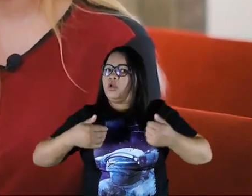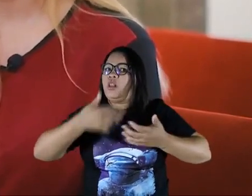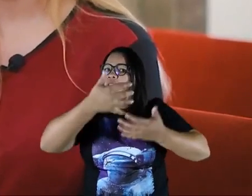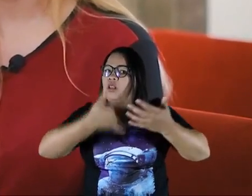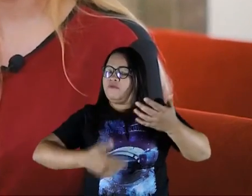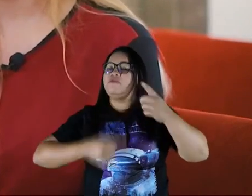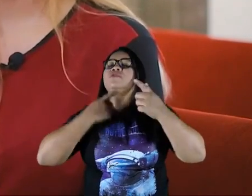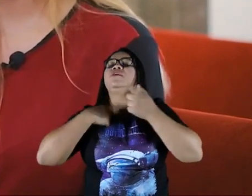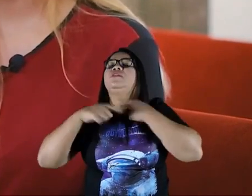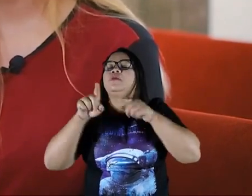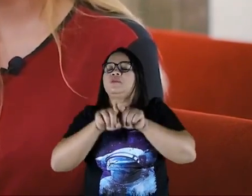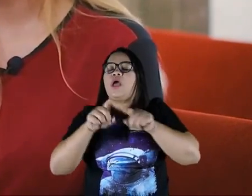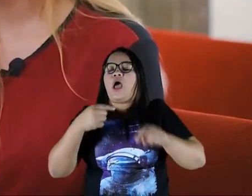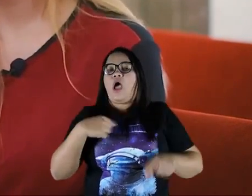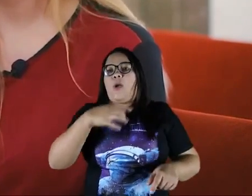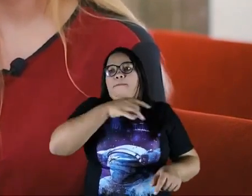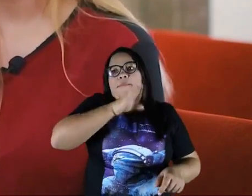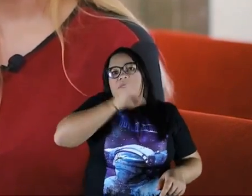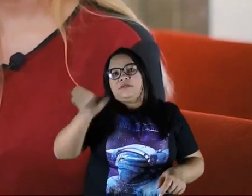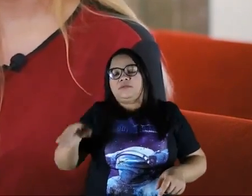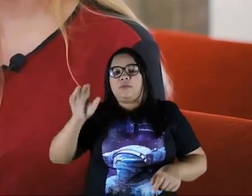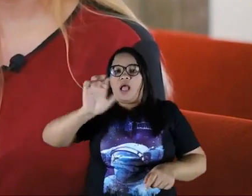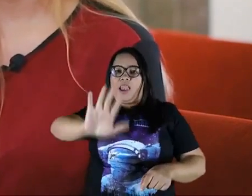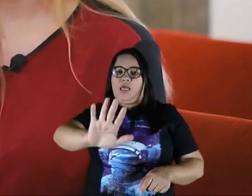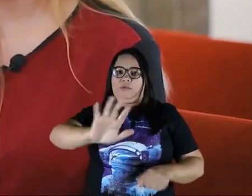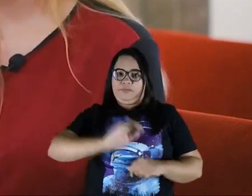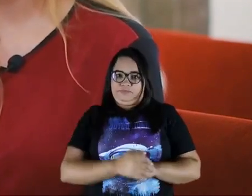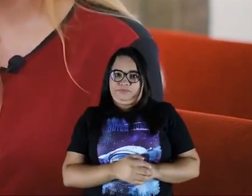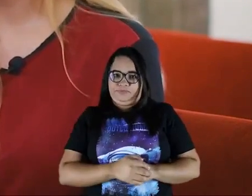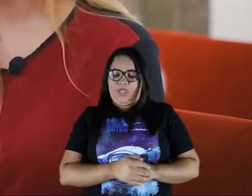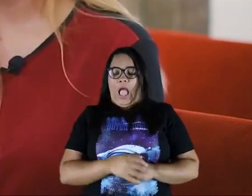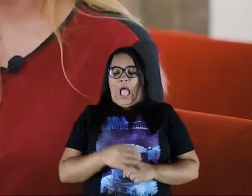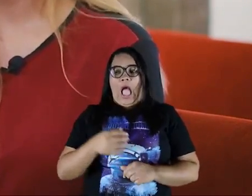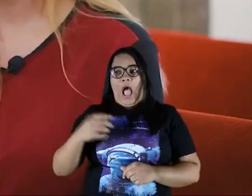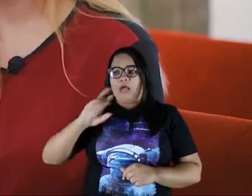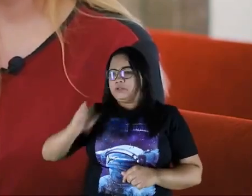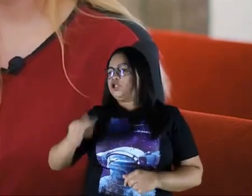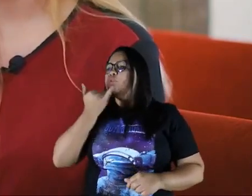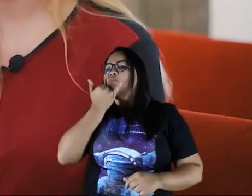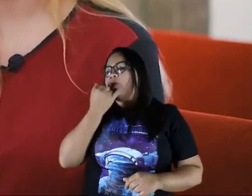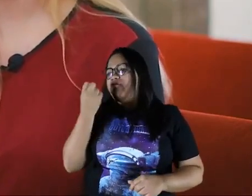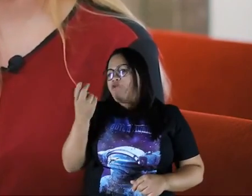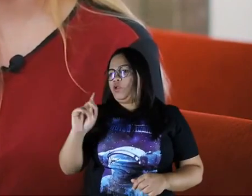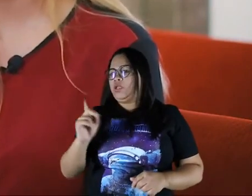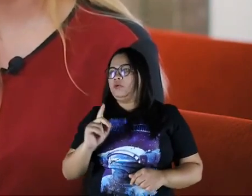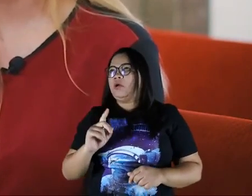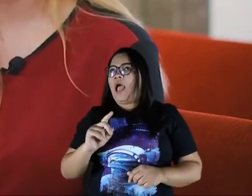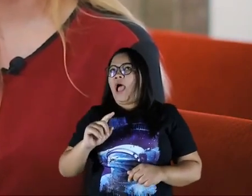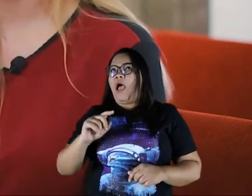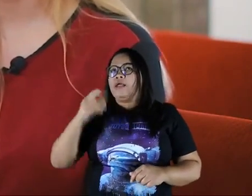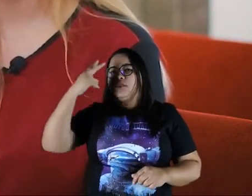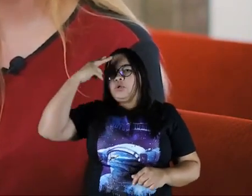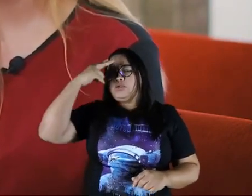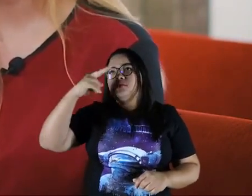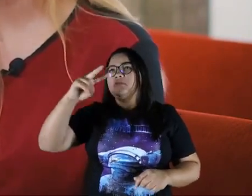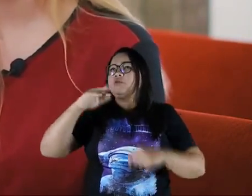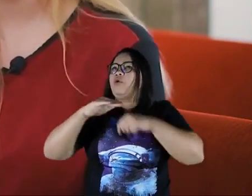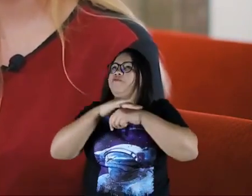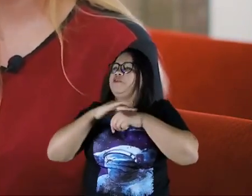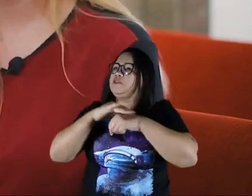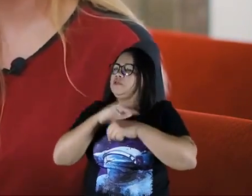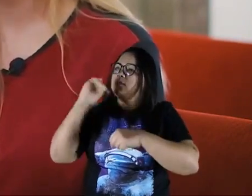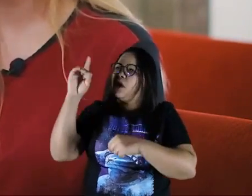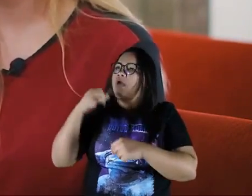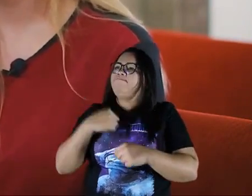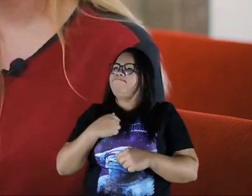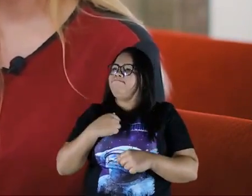para o Caleb e estar vivendo tudo isso lá no Caleb. E do primeiro momento eu disse que não, que eu não ia participar, mas depois de 2 dias eu conversei com Deus